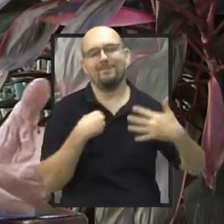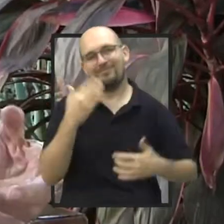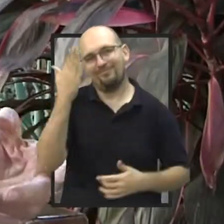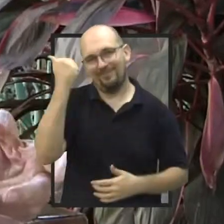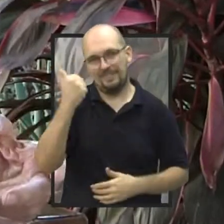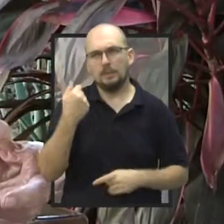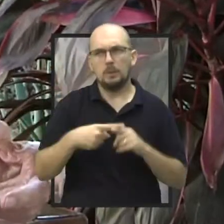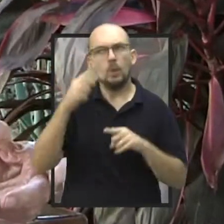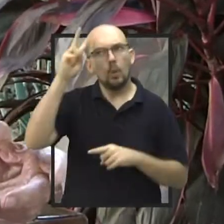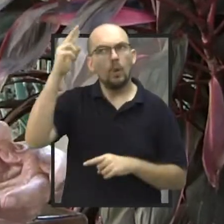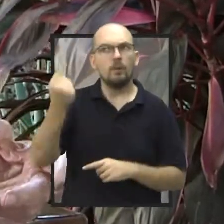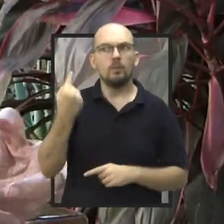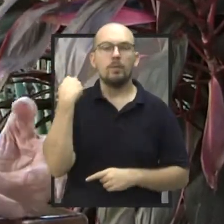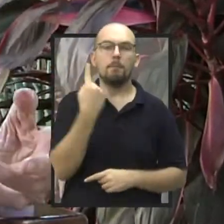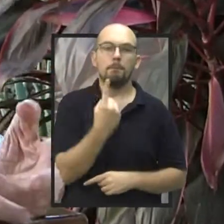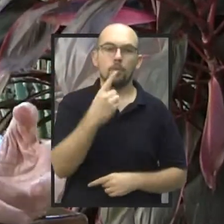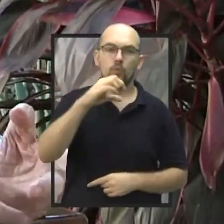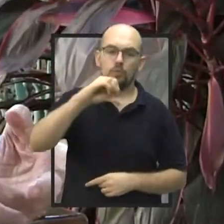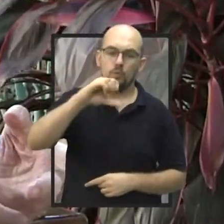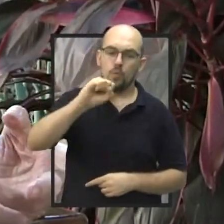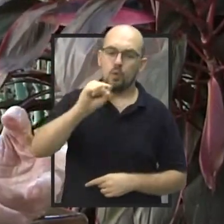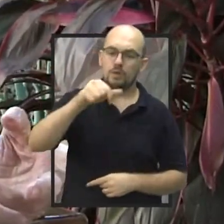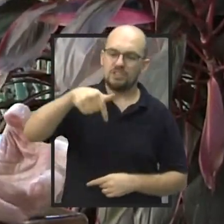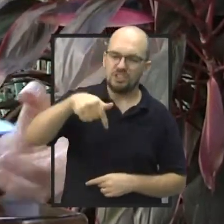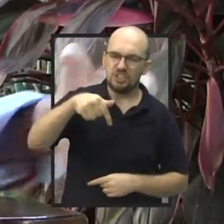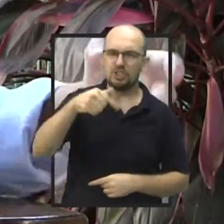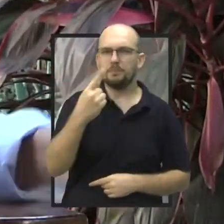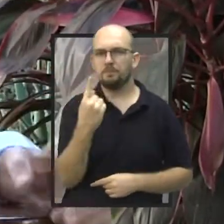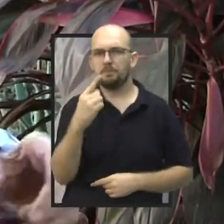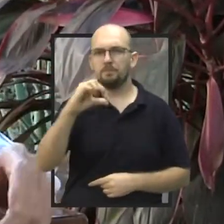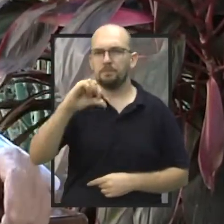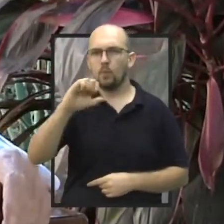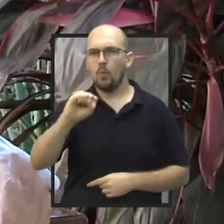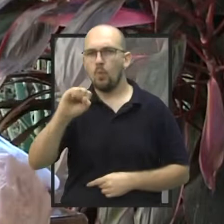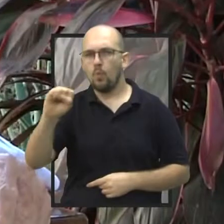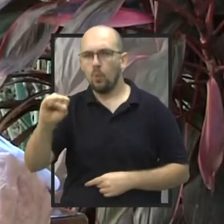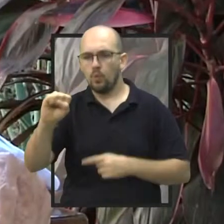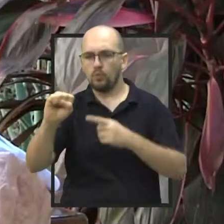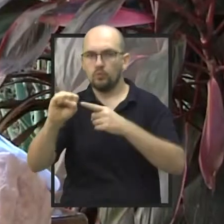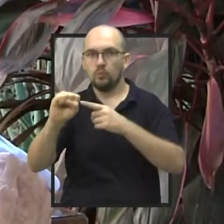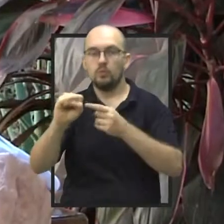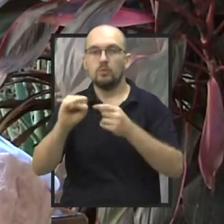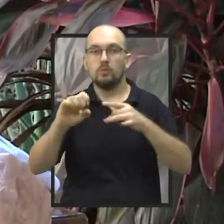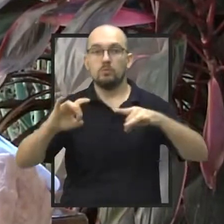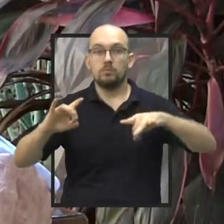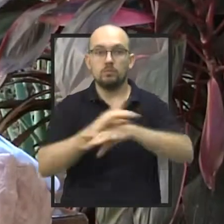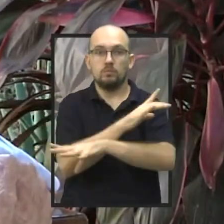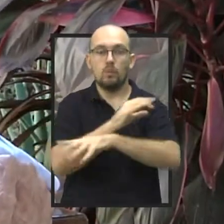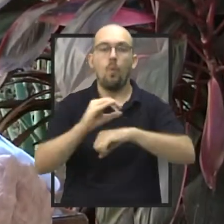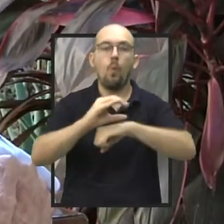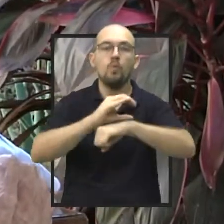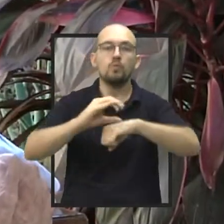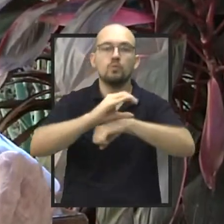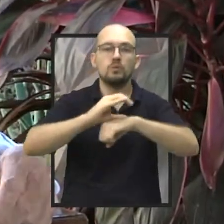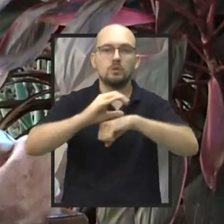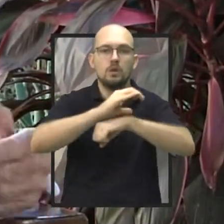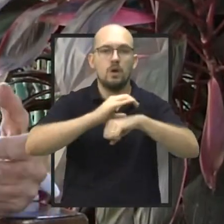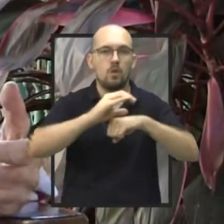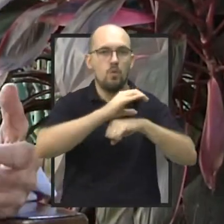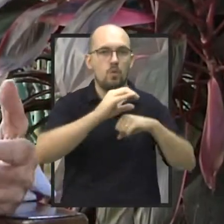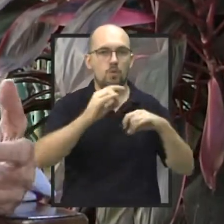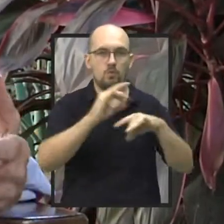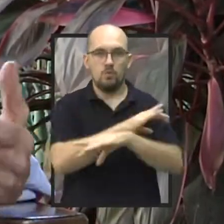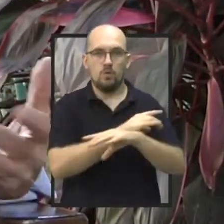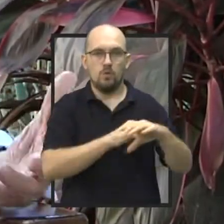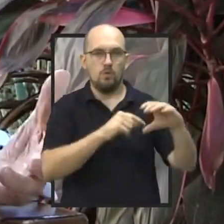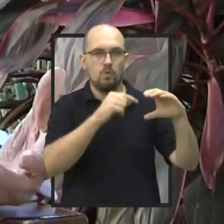que em 1987 e 1988, quando foi completada a nossa Constituição,